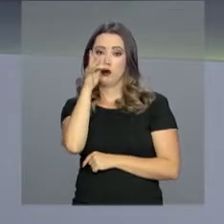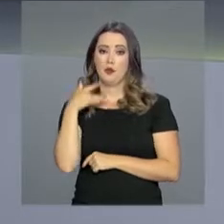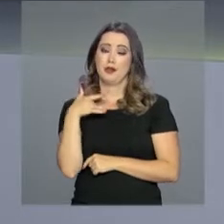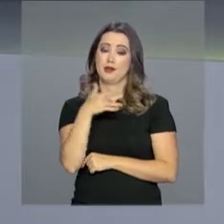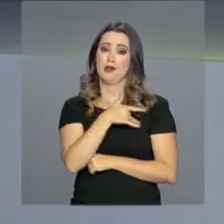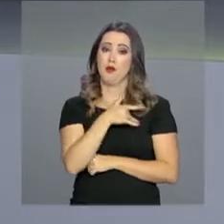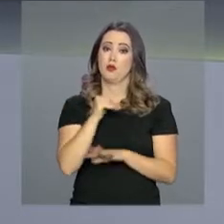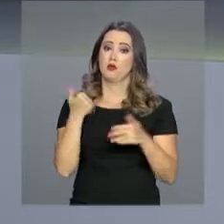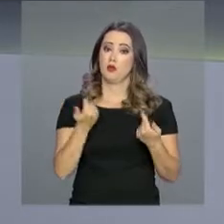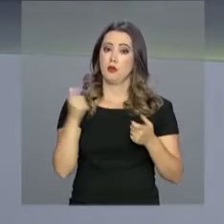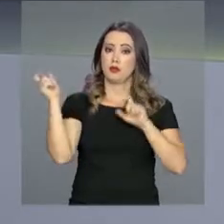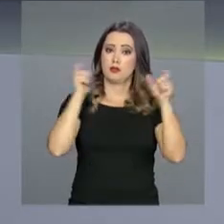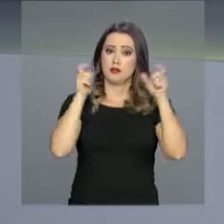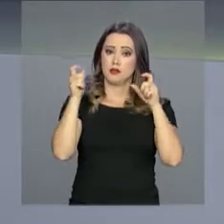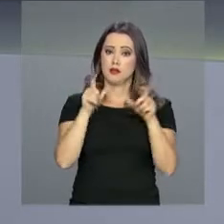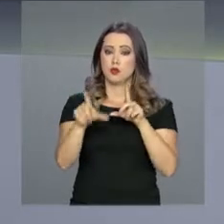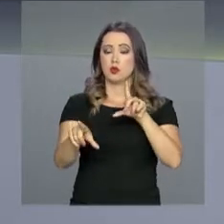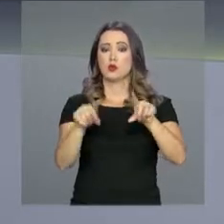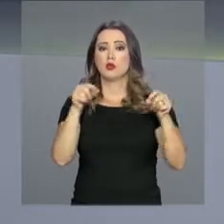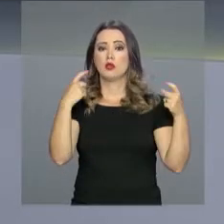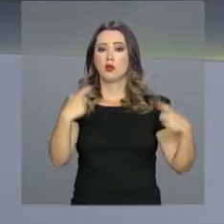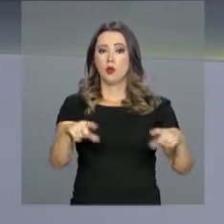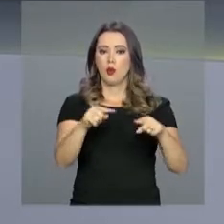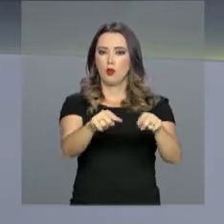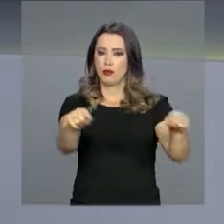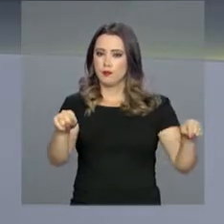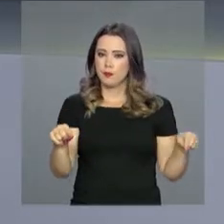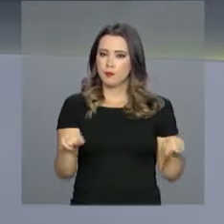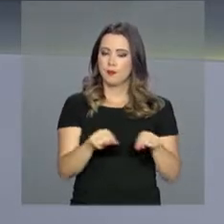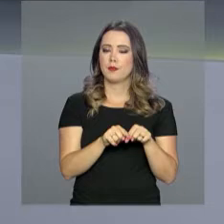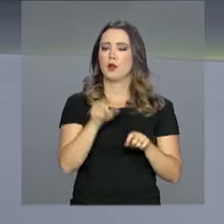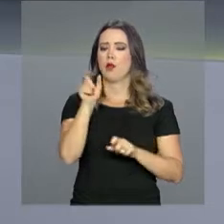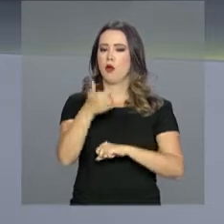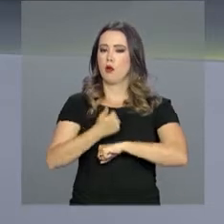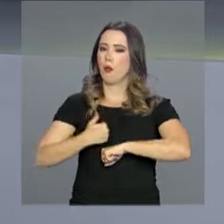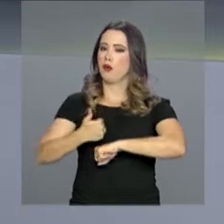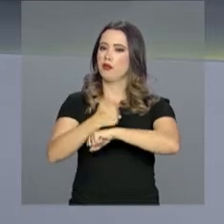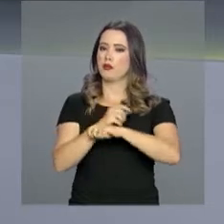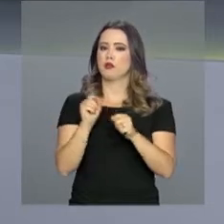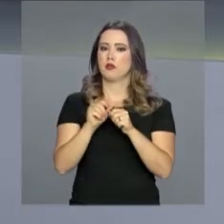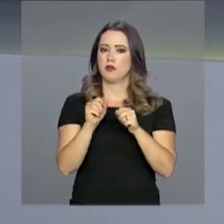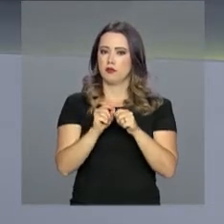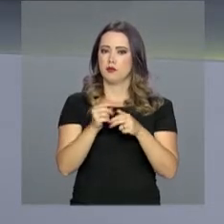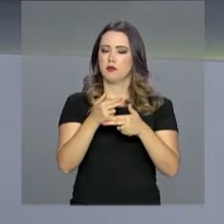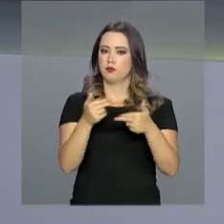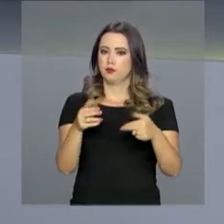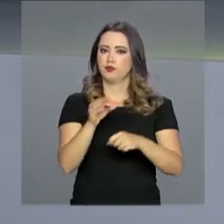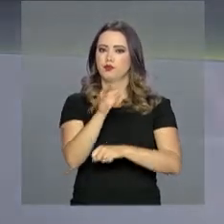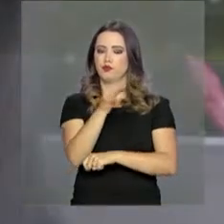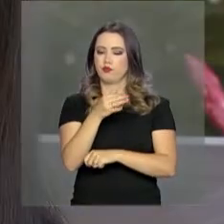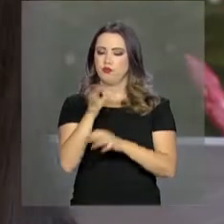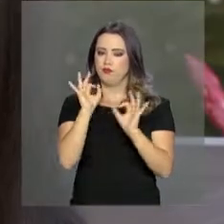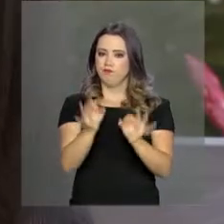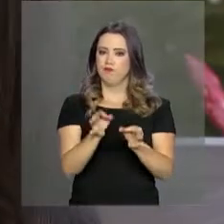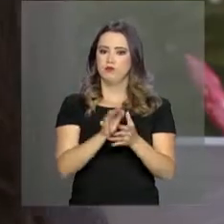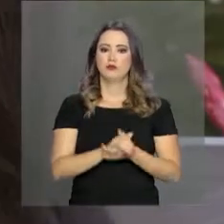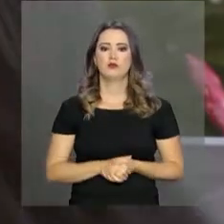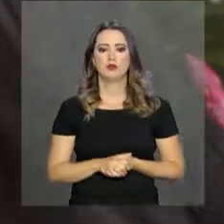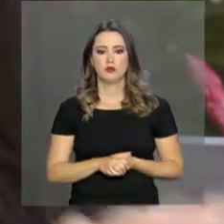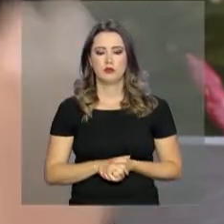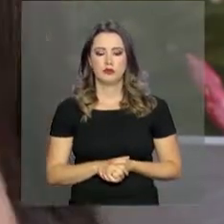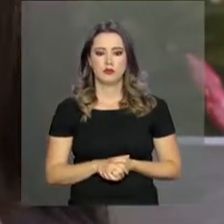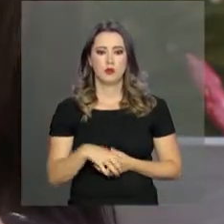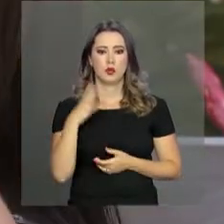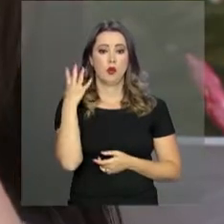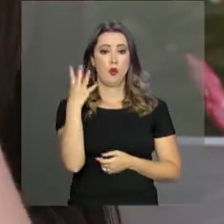a população deve ficar atenta na hora de escolher os estabelecimentos e profissionais que farão procedimento há